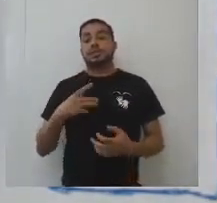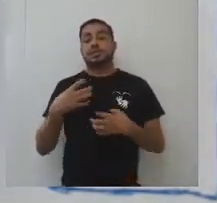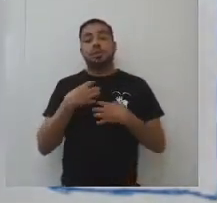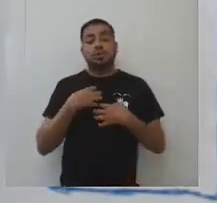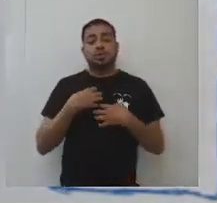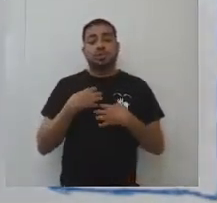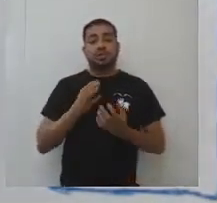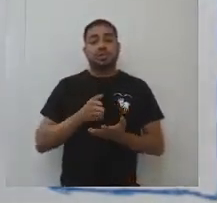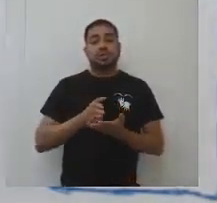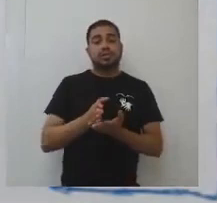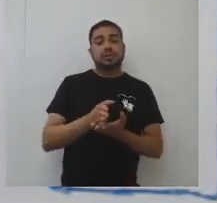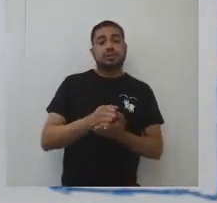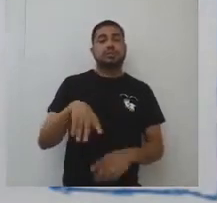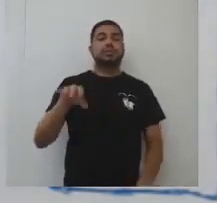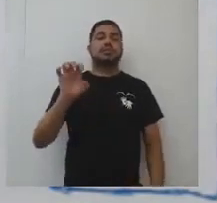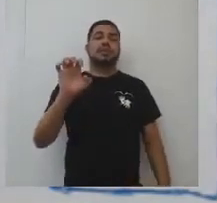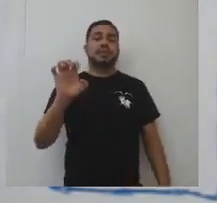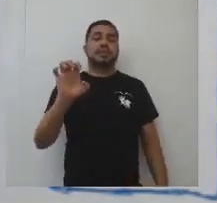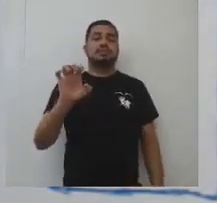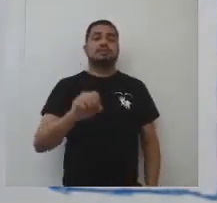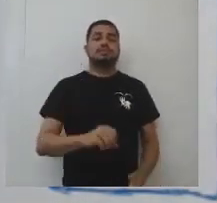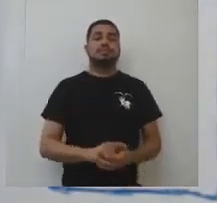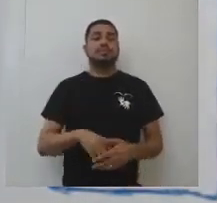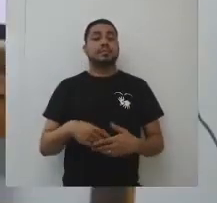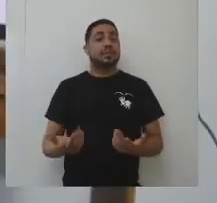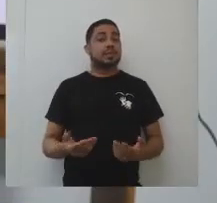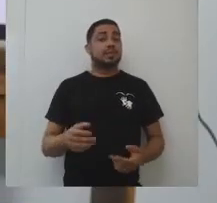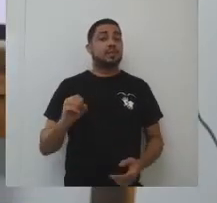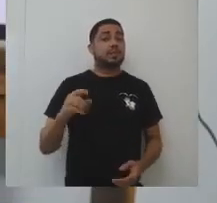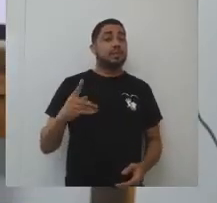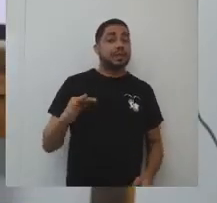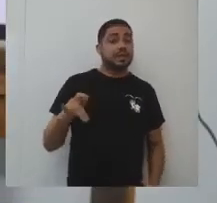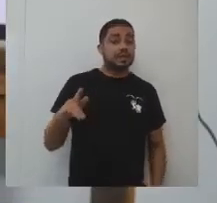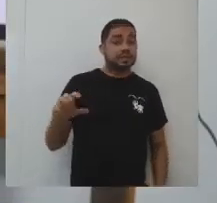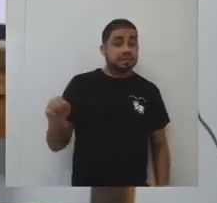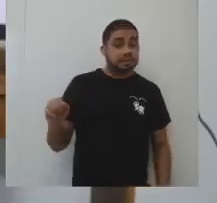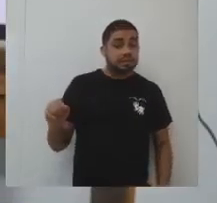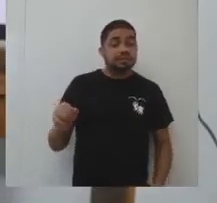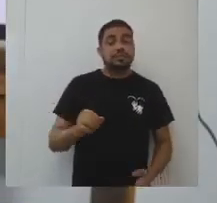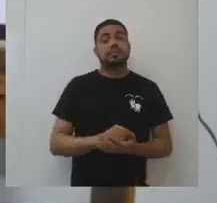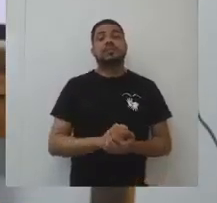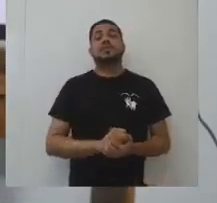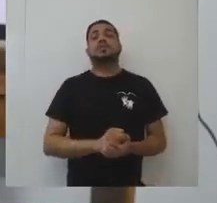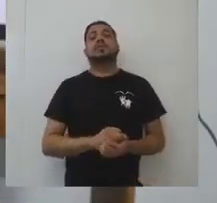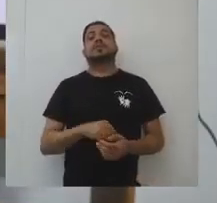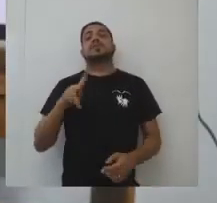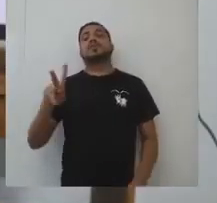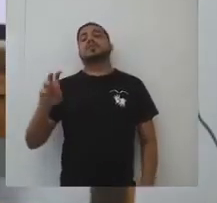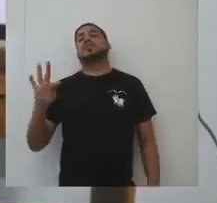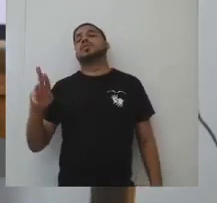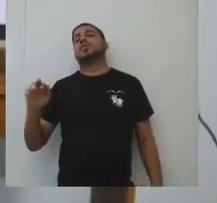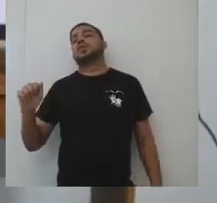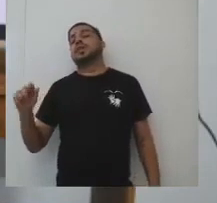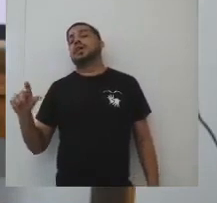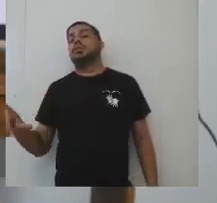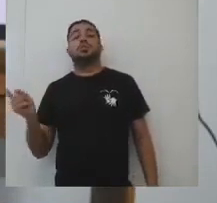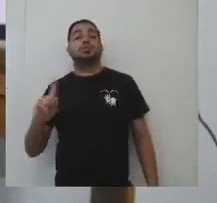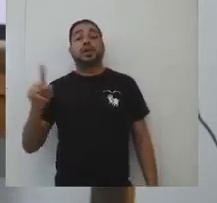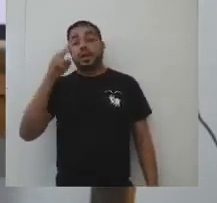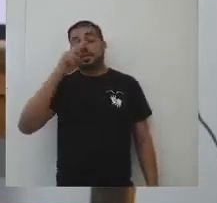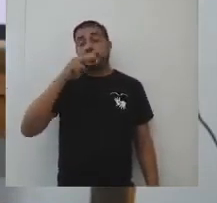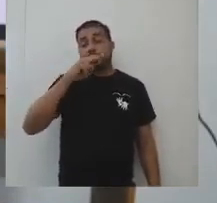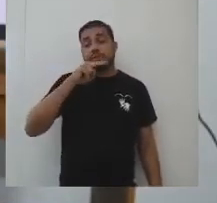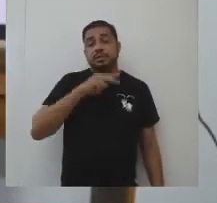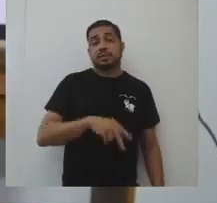sentido alternativa é. Então entenda, uma operação vetorial não é a mesma coisa de que uma